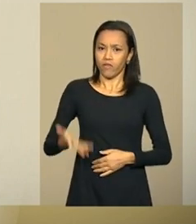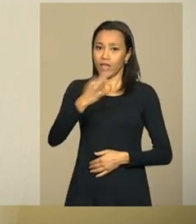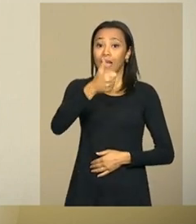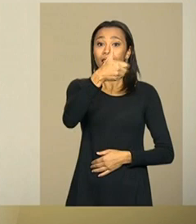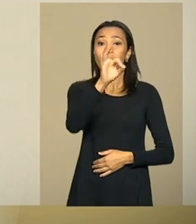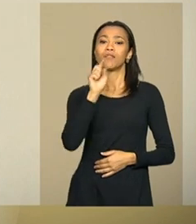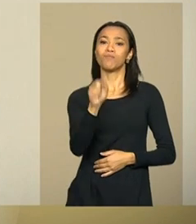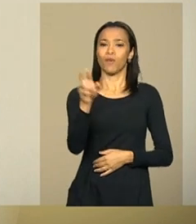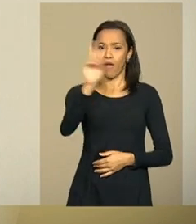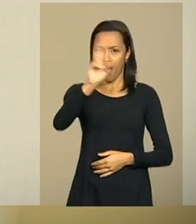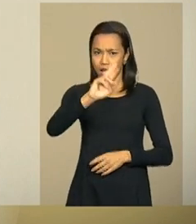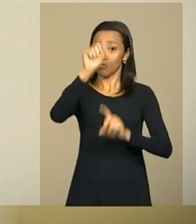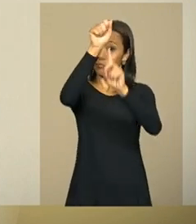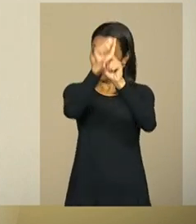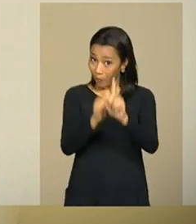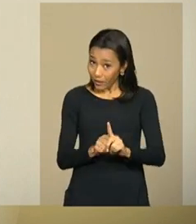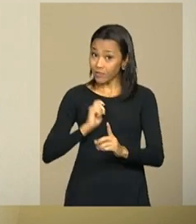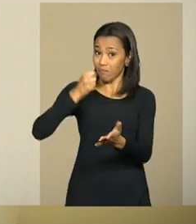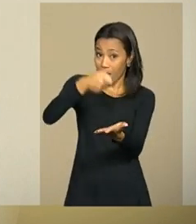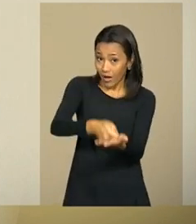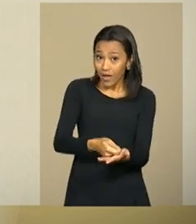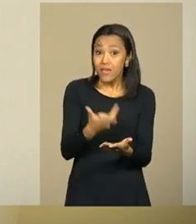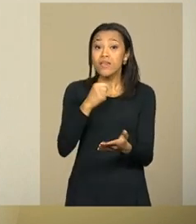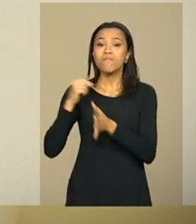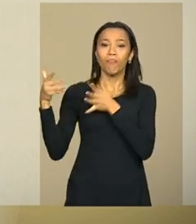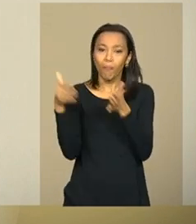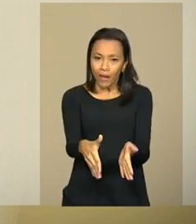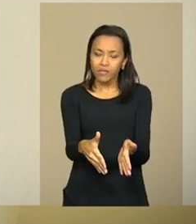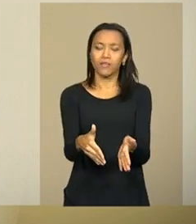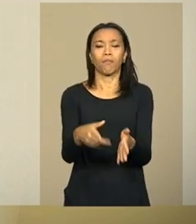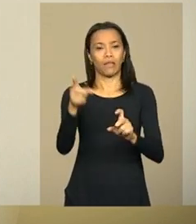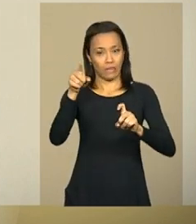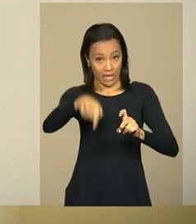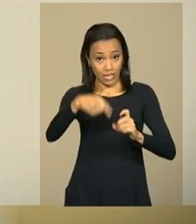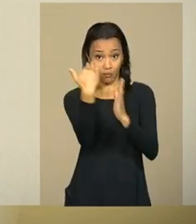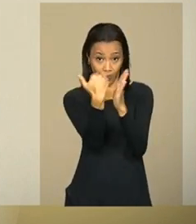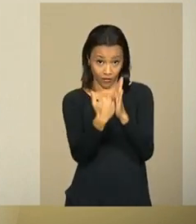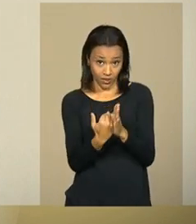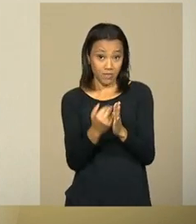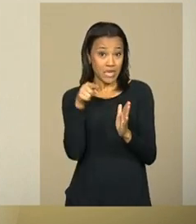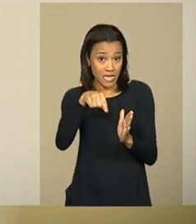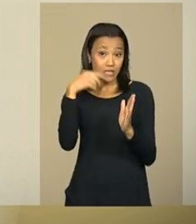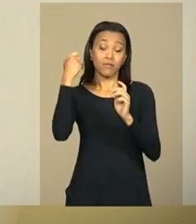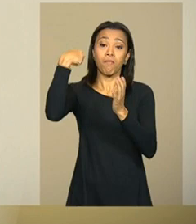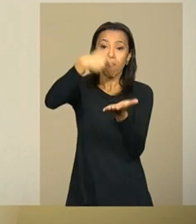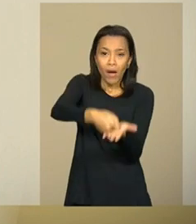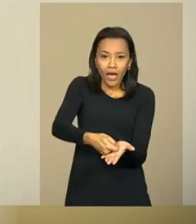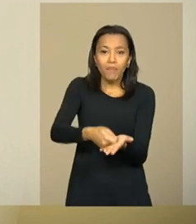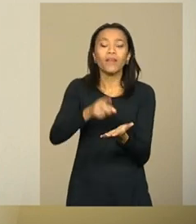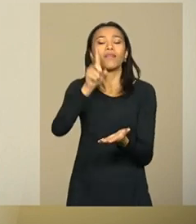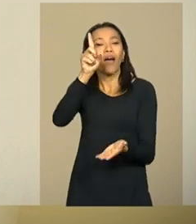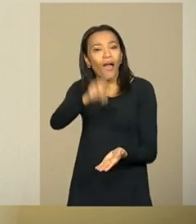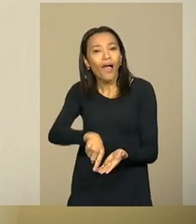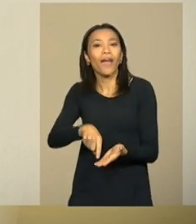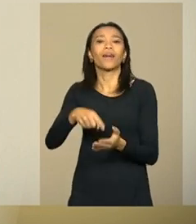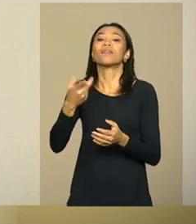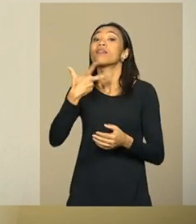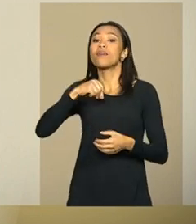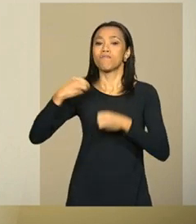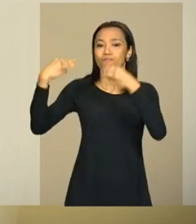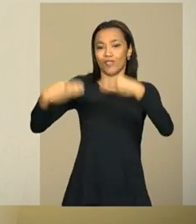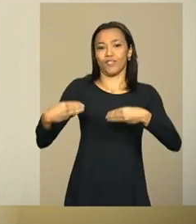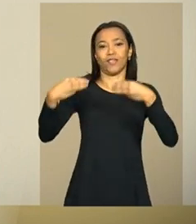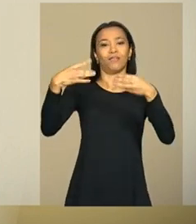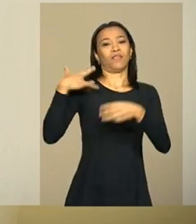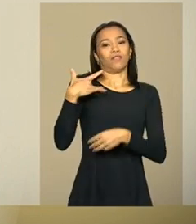10.000 por mês para o médico que participar do programa mais médico e esse pagamento será feito pelo próprio Ministério da